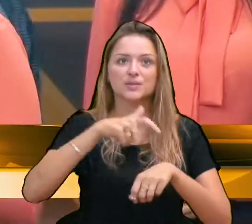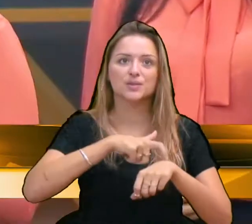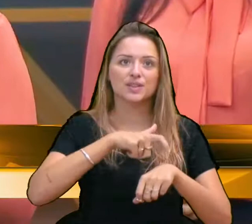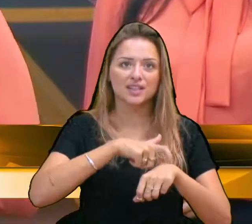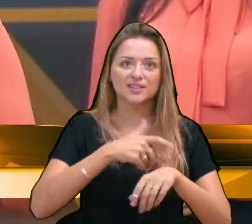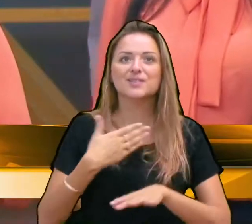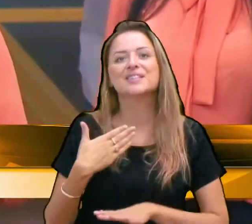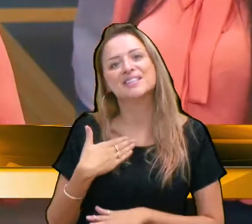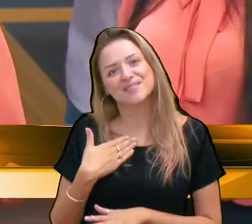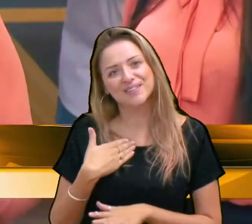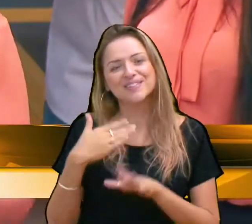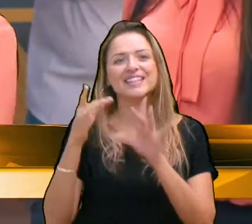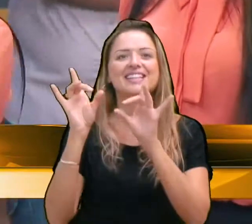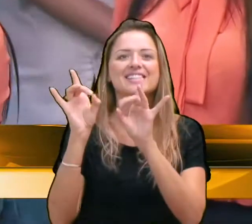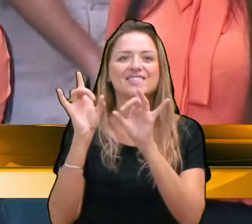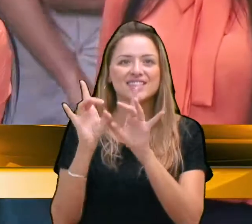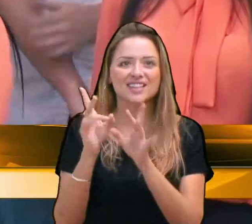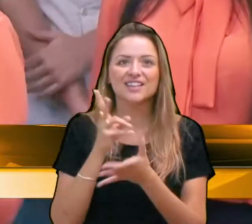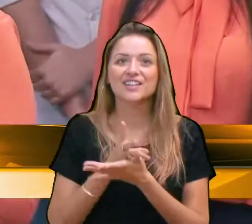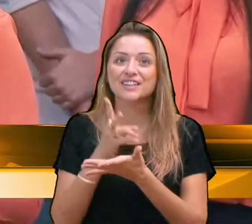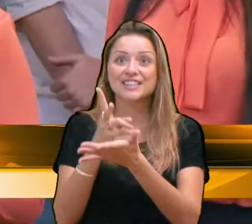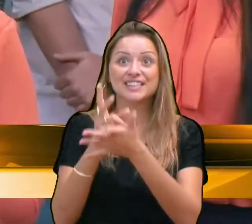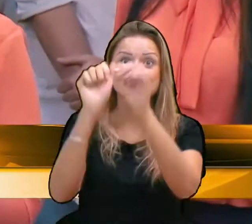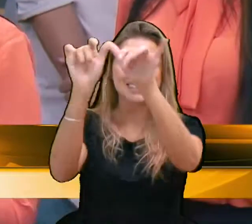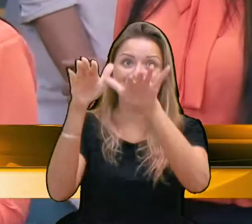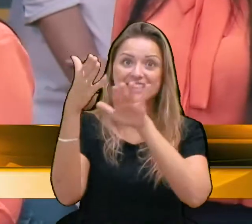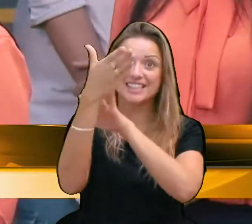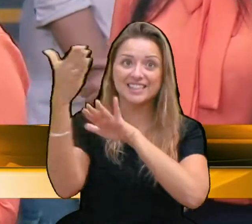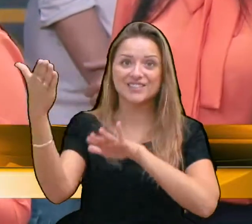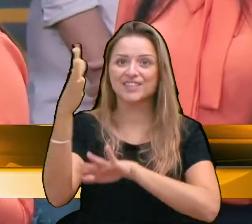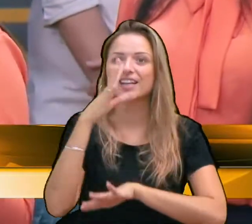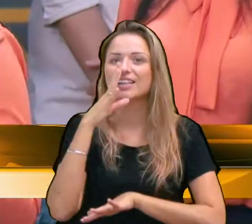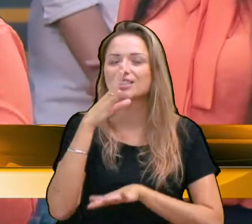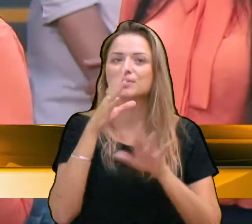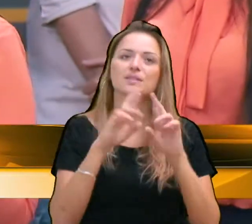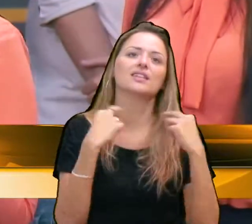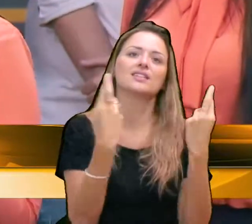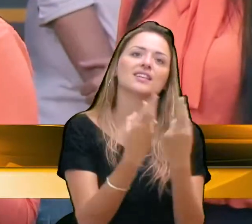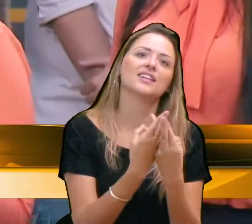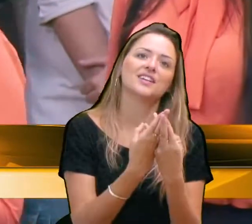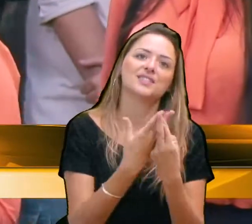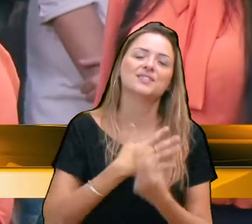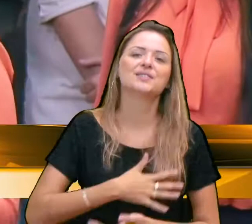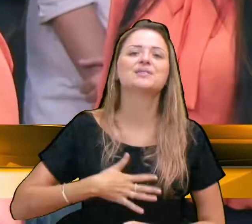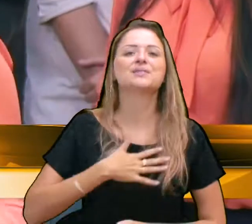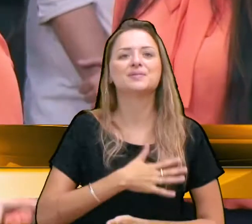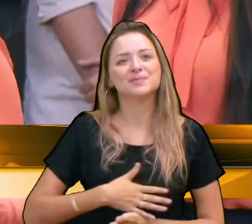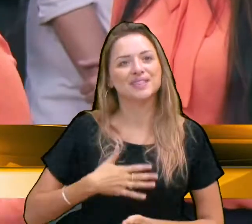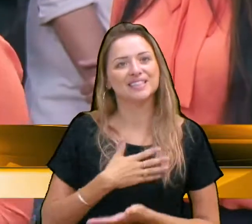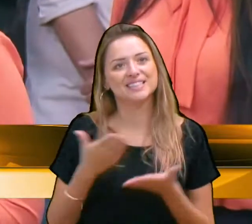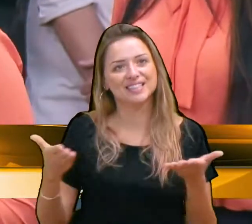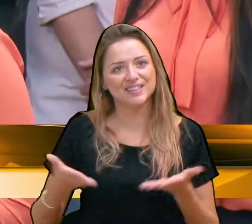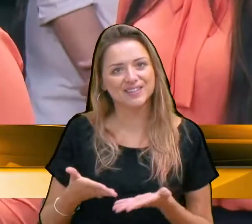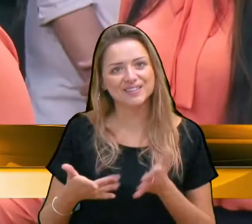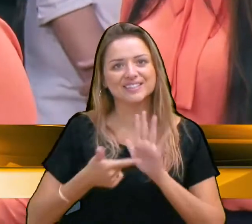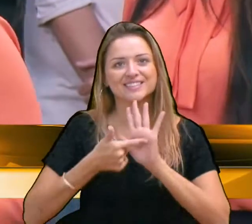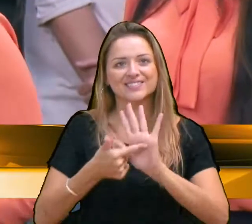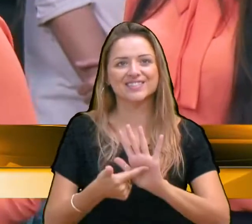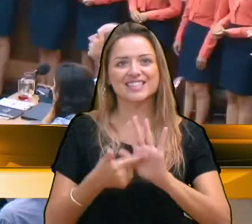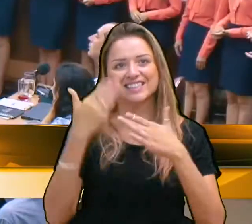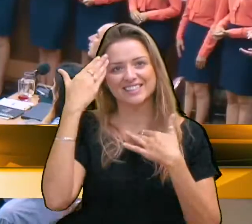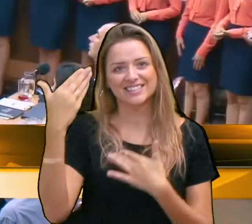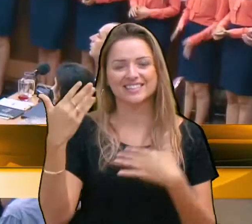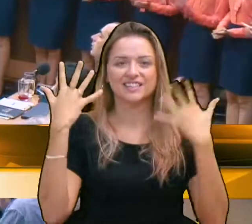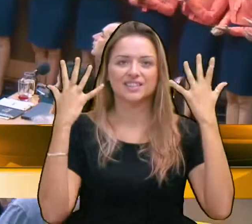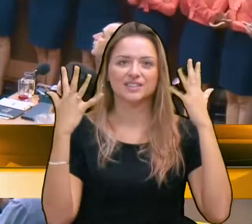que para mim em especial, que sempre estive ali em cima acompanhando as sessões, é uma satisfação enorme poder estar aqui hoje me apresentando. Muito